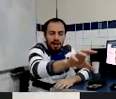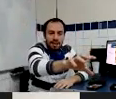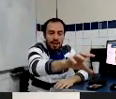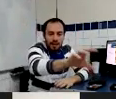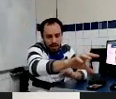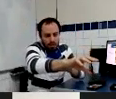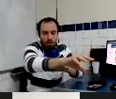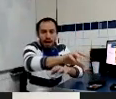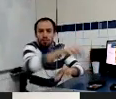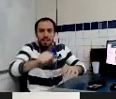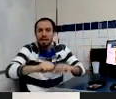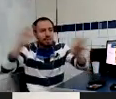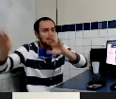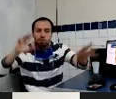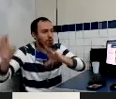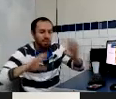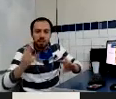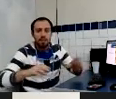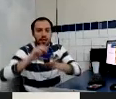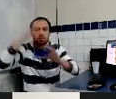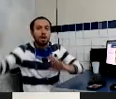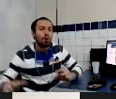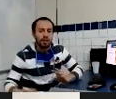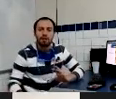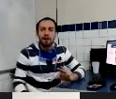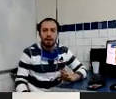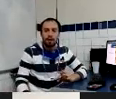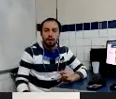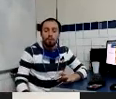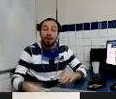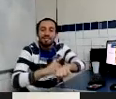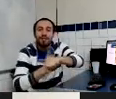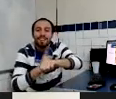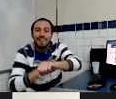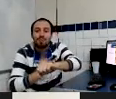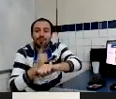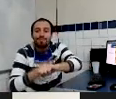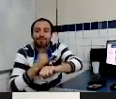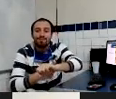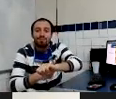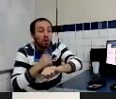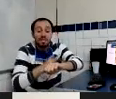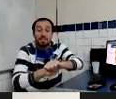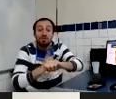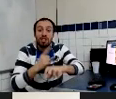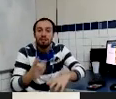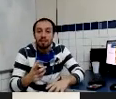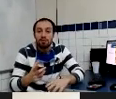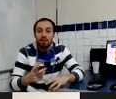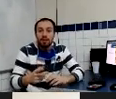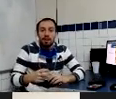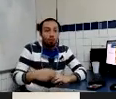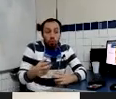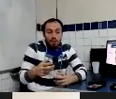usar ali aquele local, sair em busca de alimento e buscar uma outra caverna, porque eles não têm tempo, porque eles precisam de